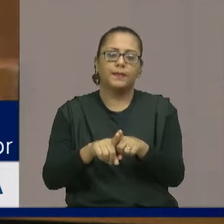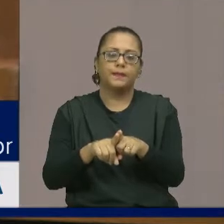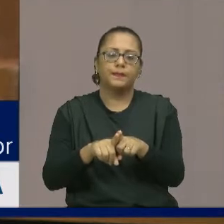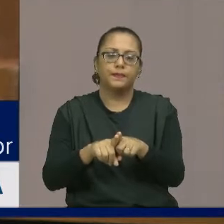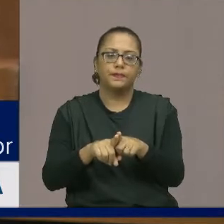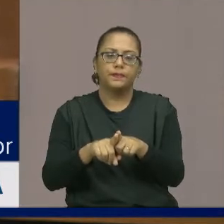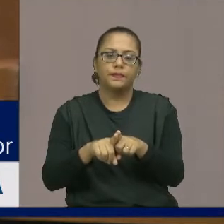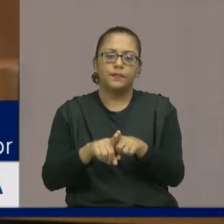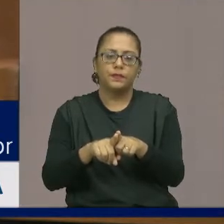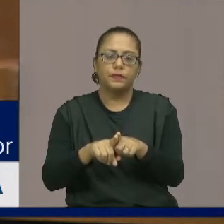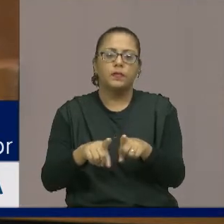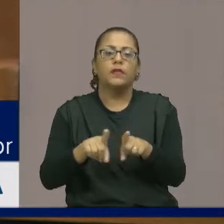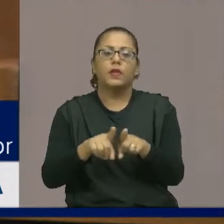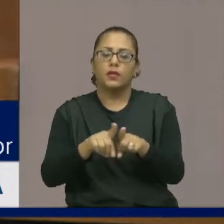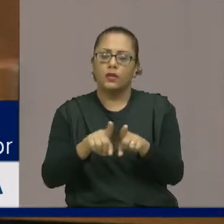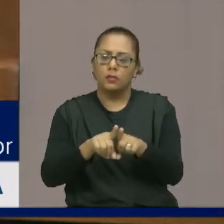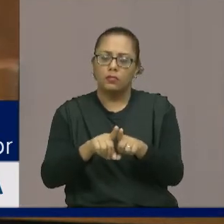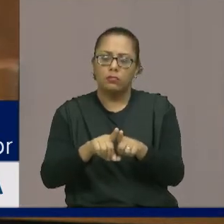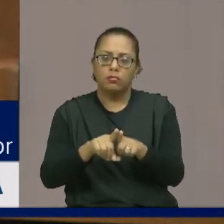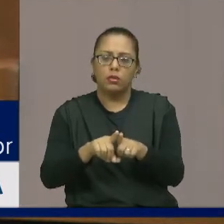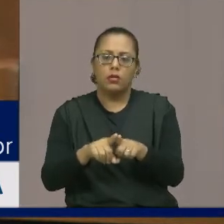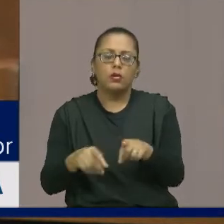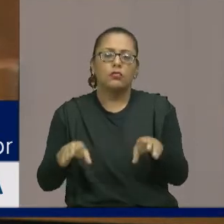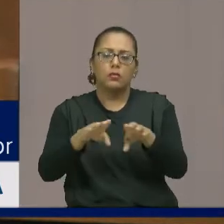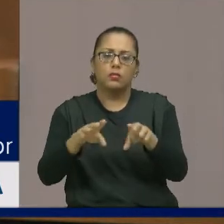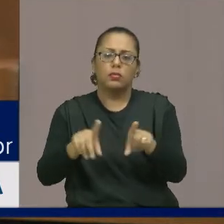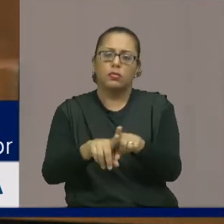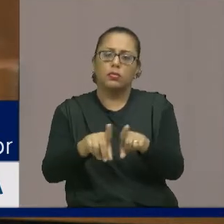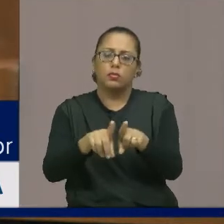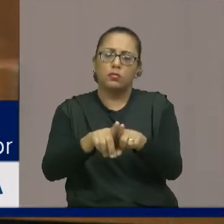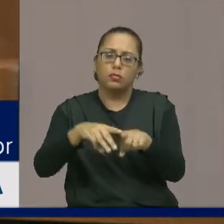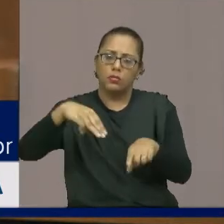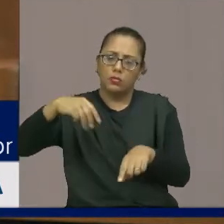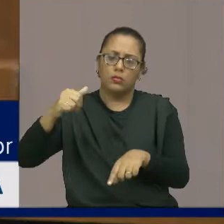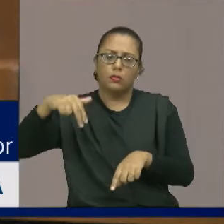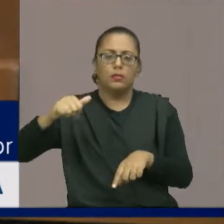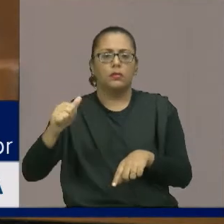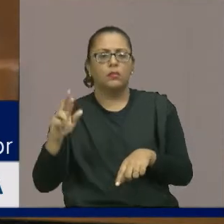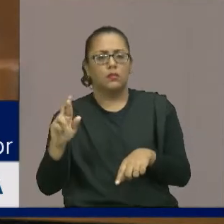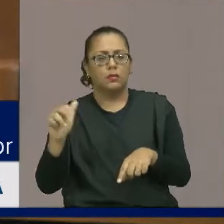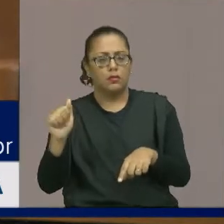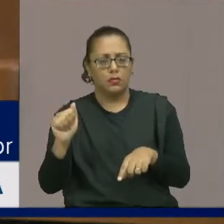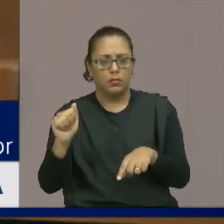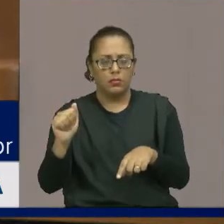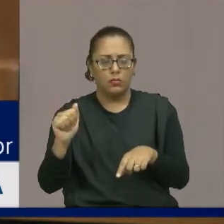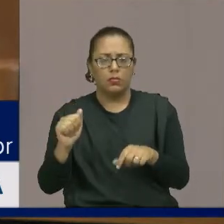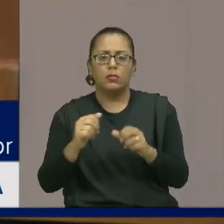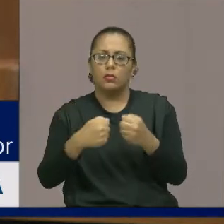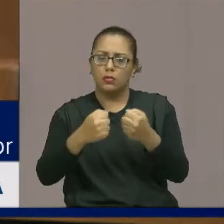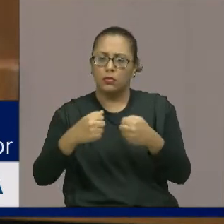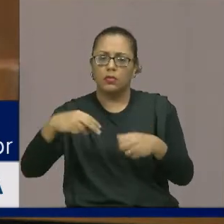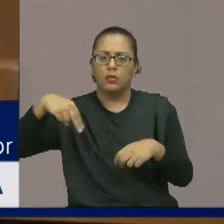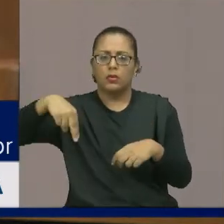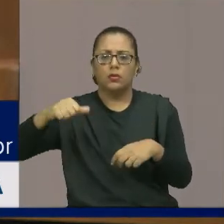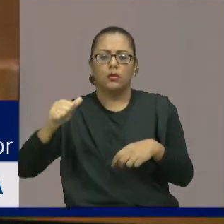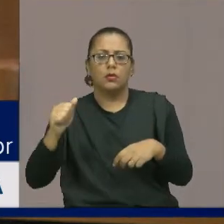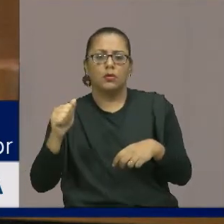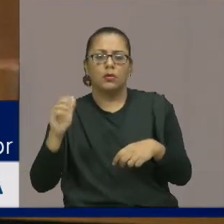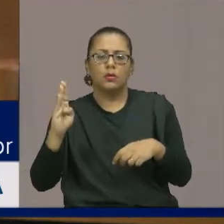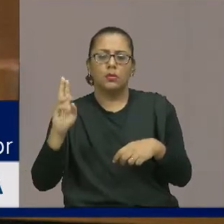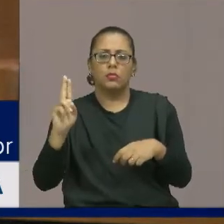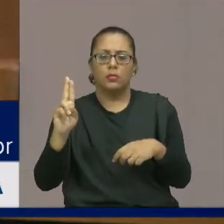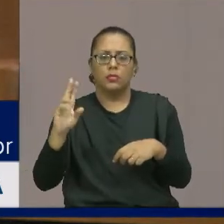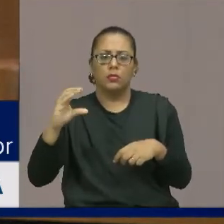e Sustentabilidade manteve o Manara, Marcelo Manara. Urban continuou o Nabuco, José Nabuco.